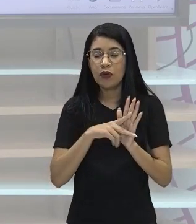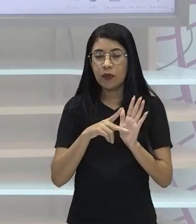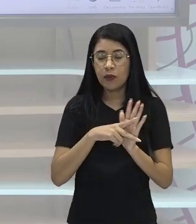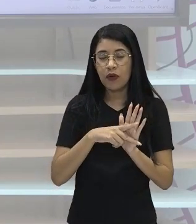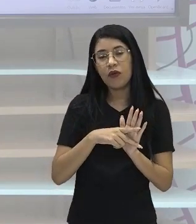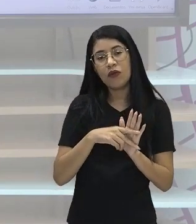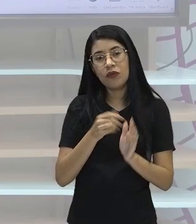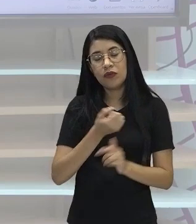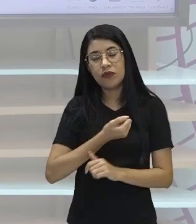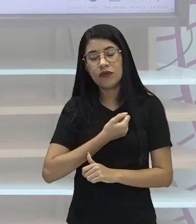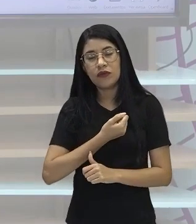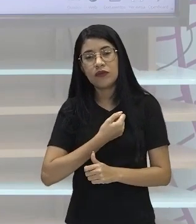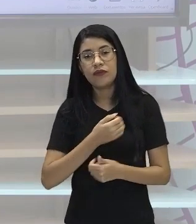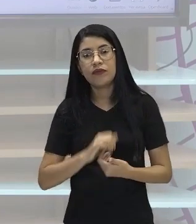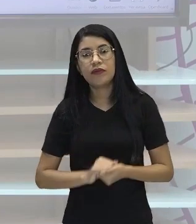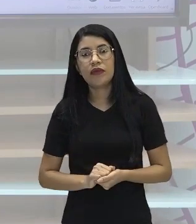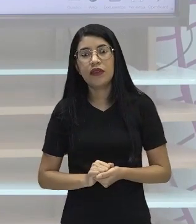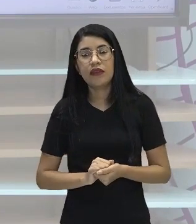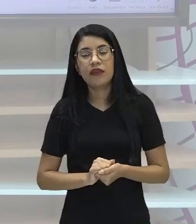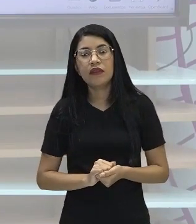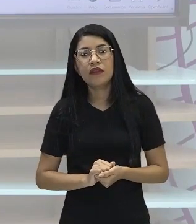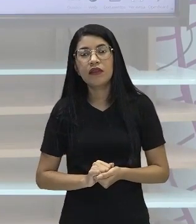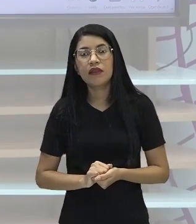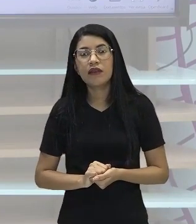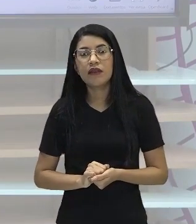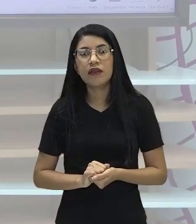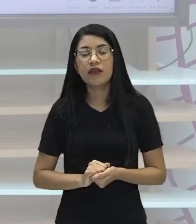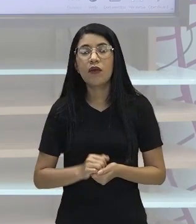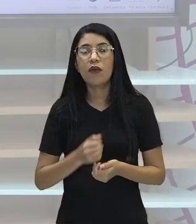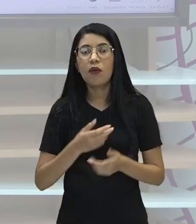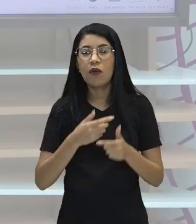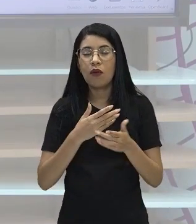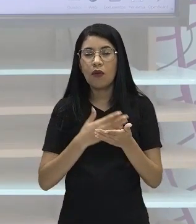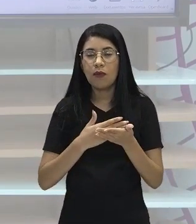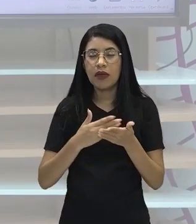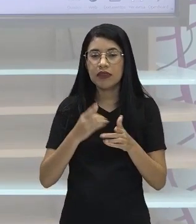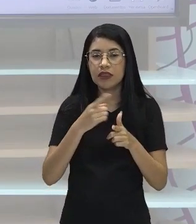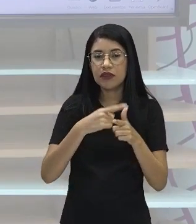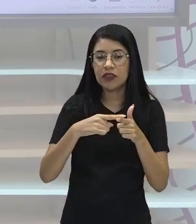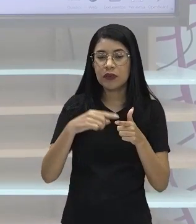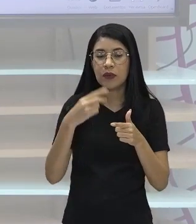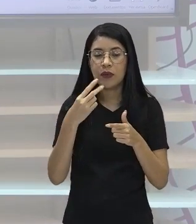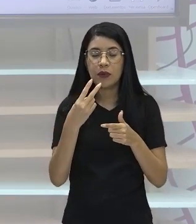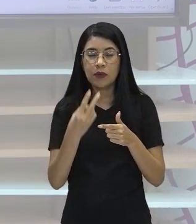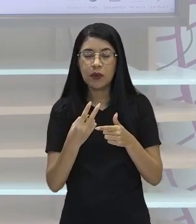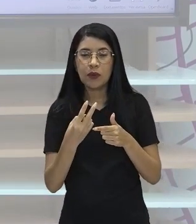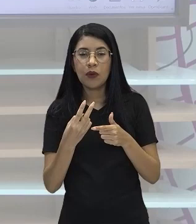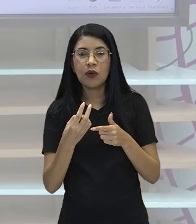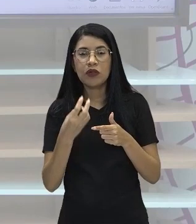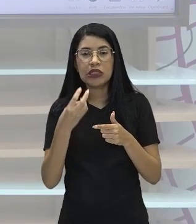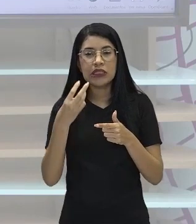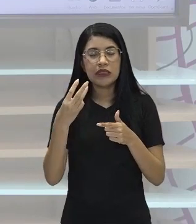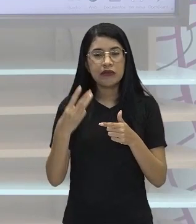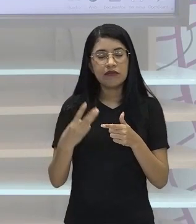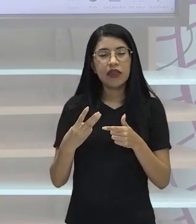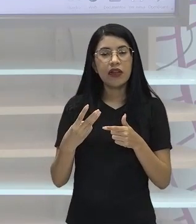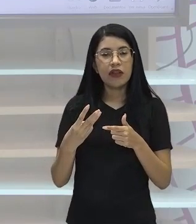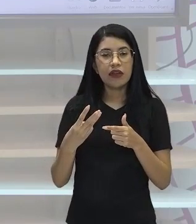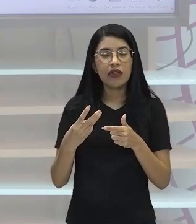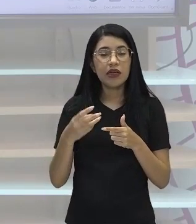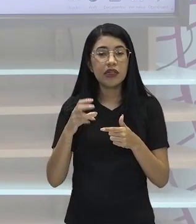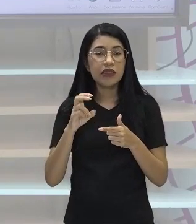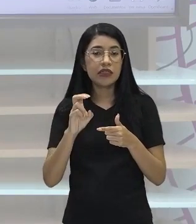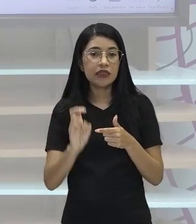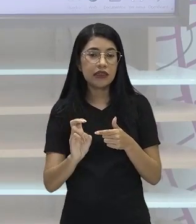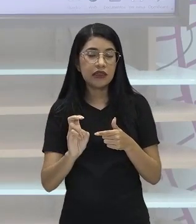dei um passeio pelos critérios de divisibilidade, começando no 2, depois eu fui para o 3, depois eu fui para o